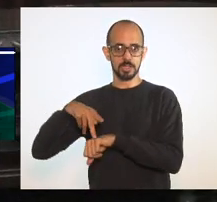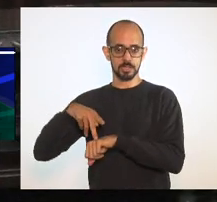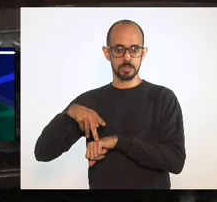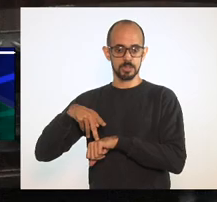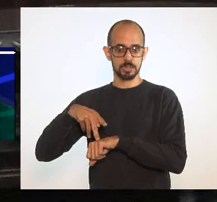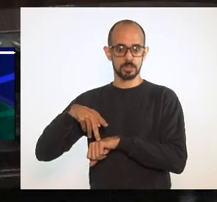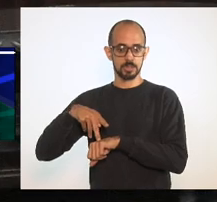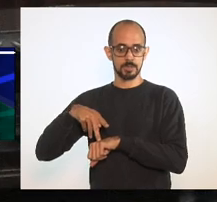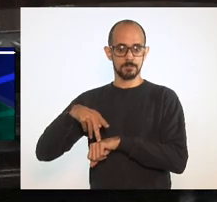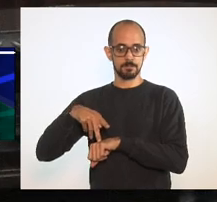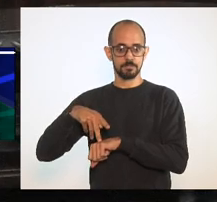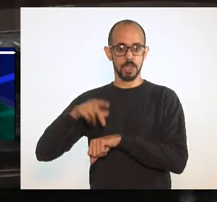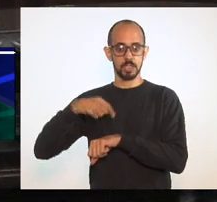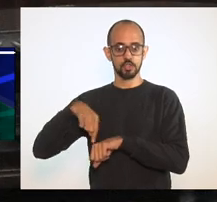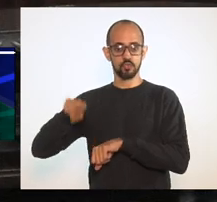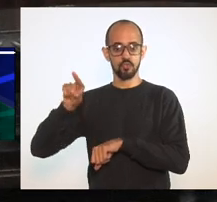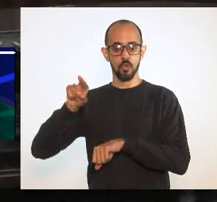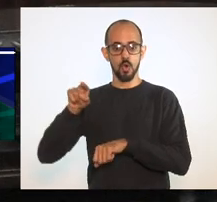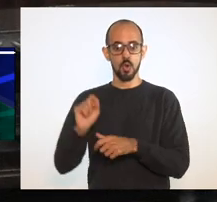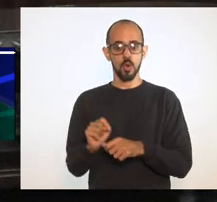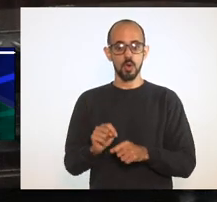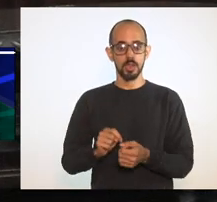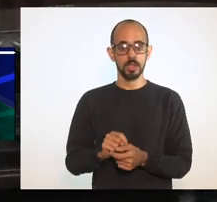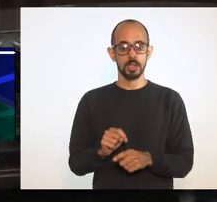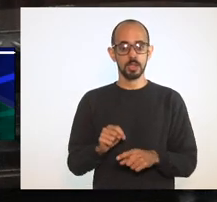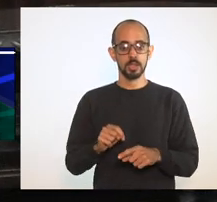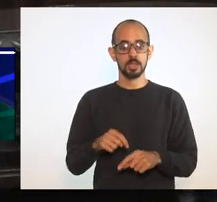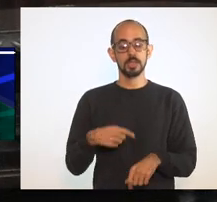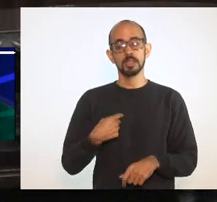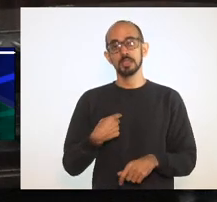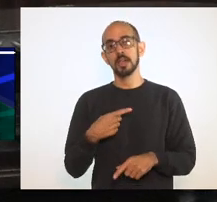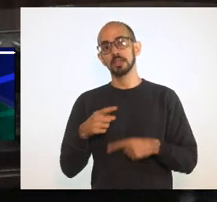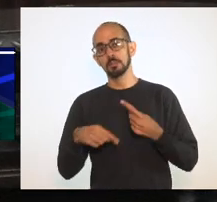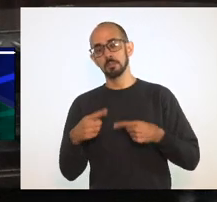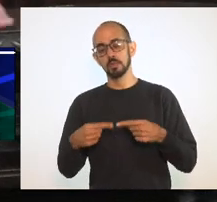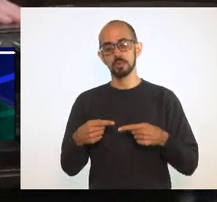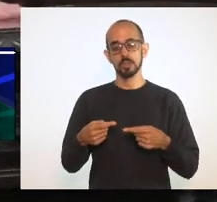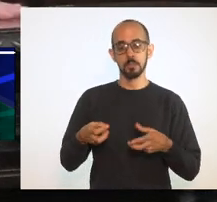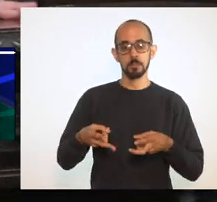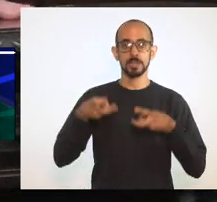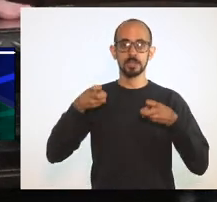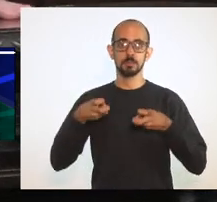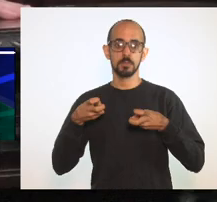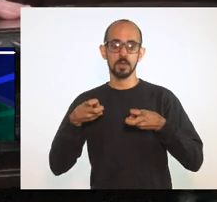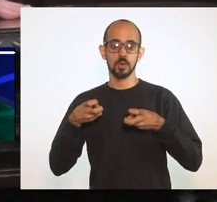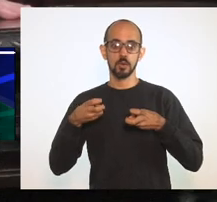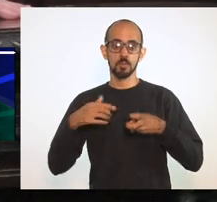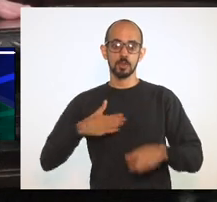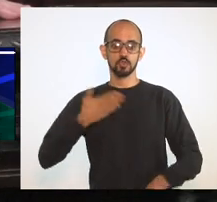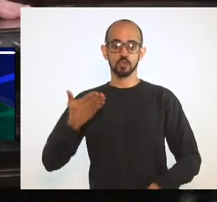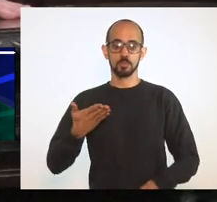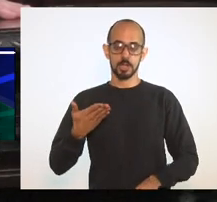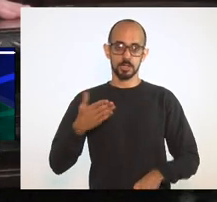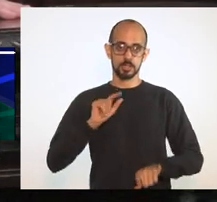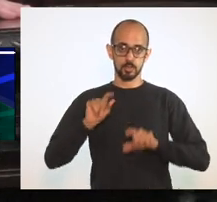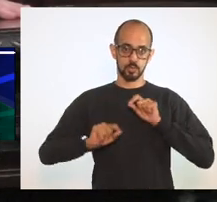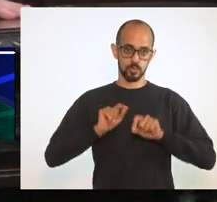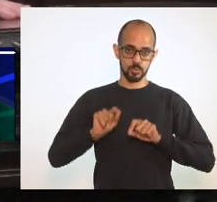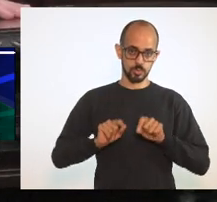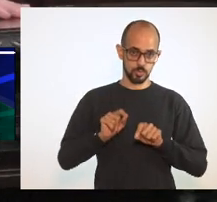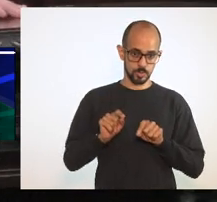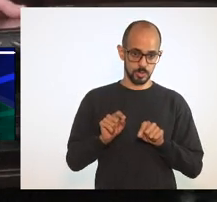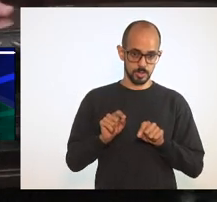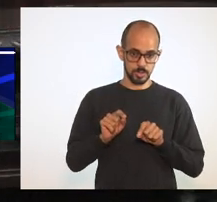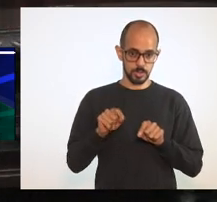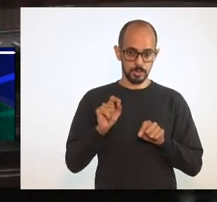o Luiz Paulo tá lá balançando a cabeça, mas, para nossa surpresa, nós brigamos e